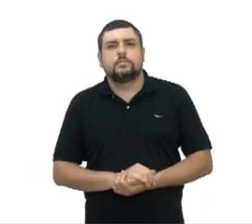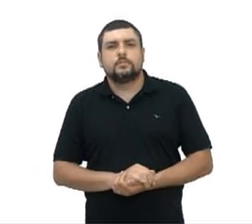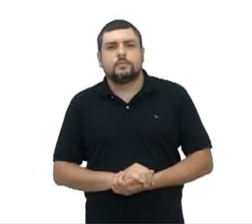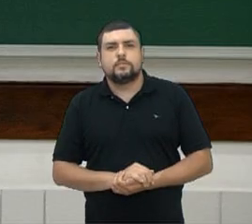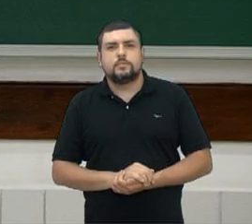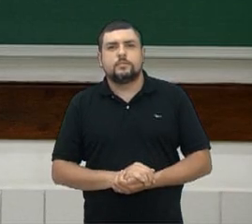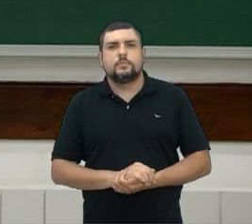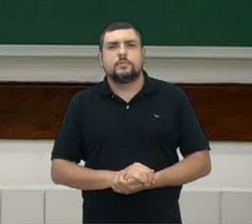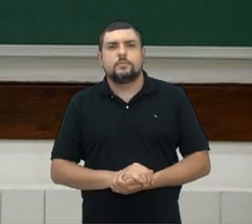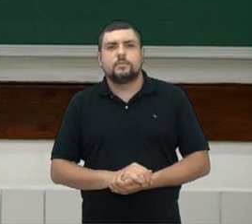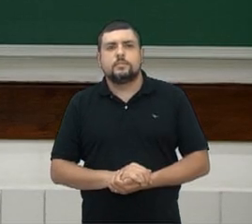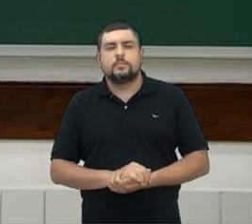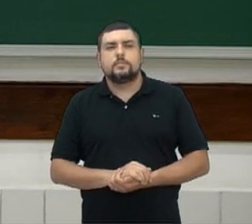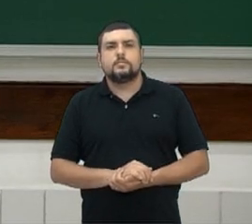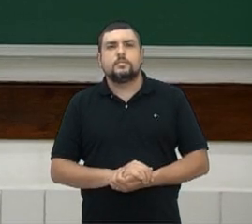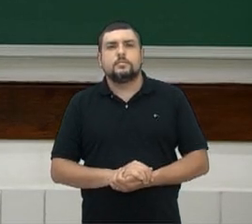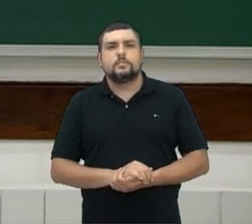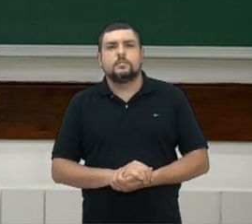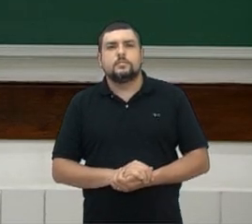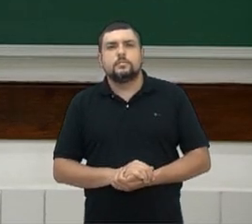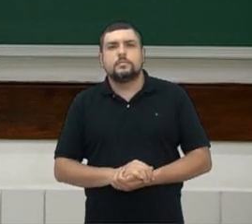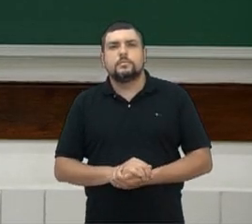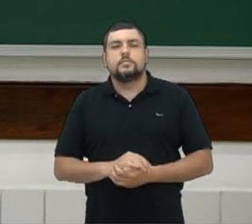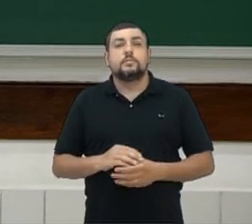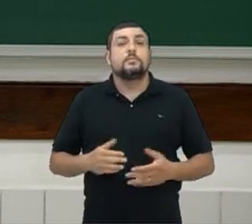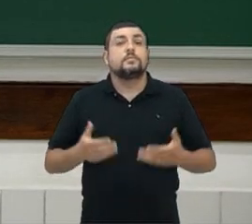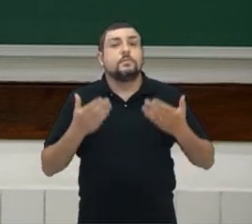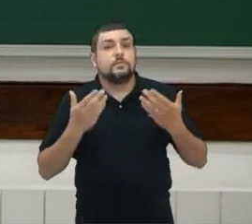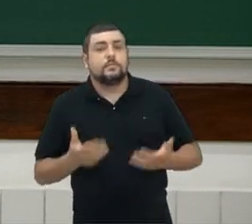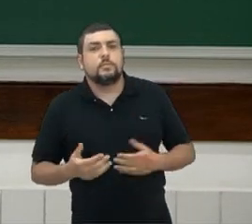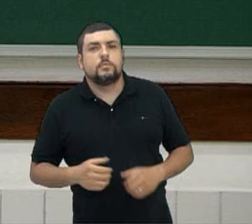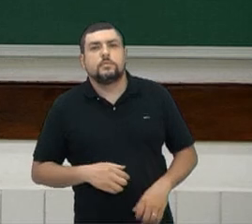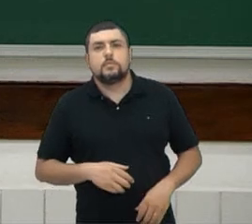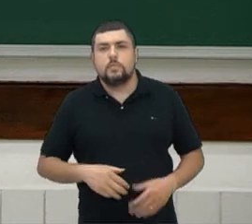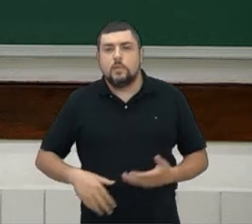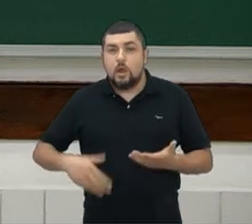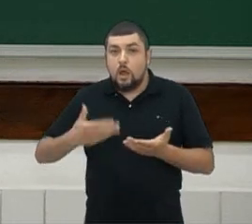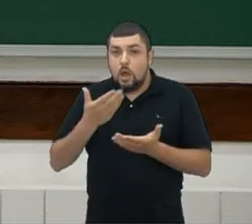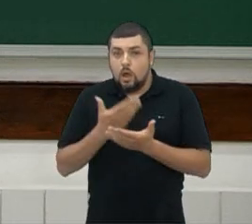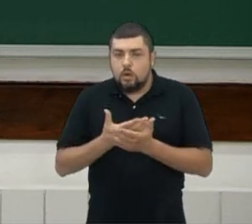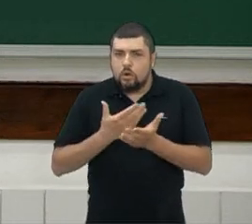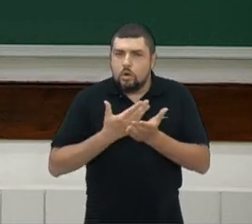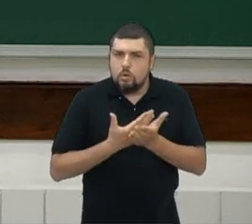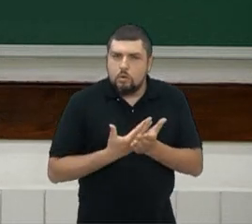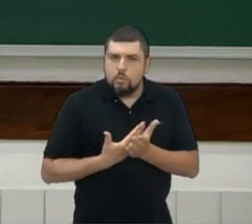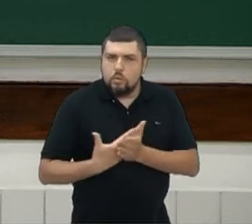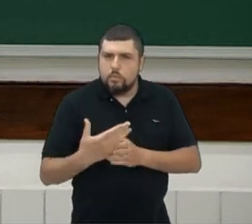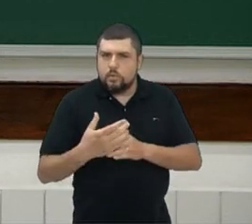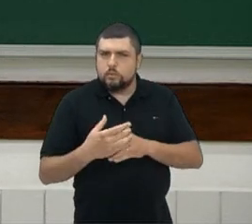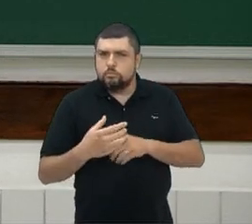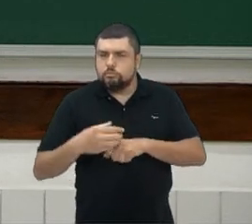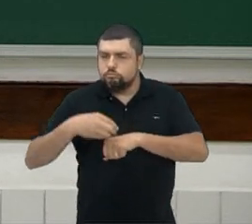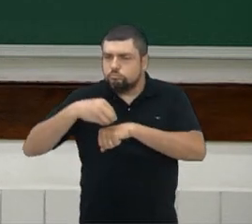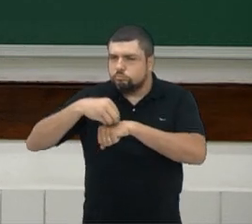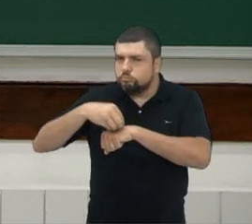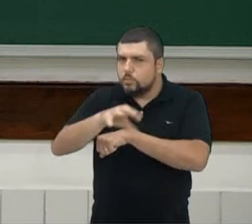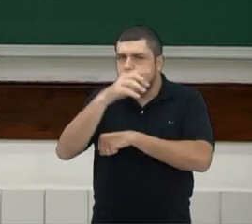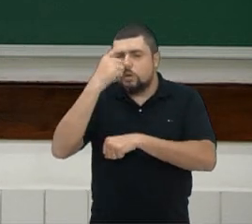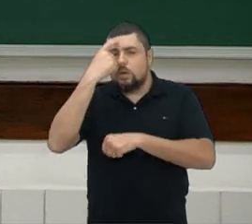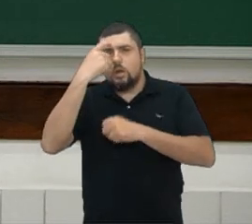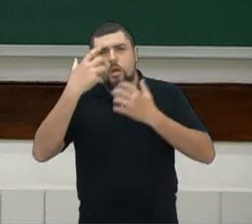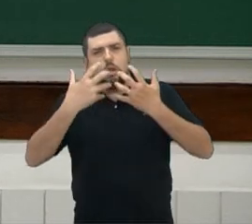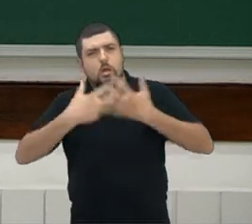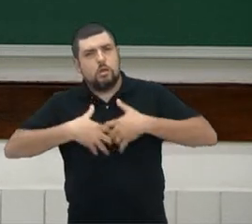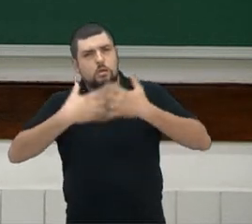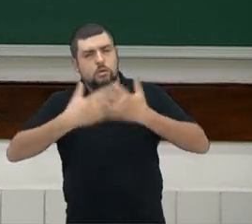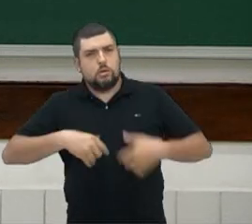na religião, ok? Aí, todas as nossas aulas a gente começa trazendo uma problemática, né, sobre a civilização, sobre o tema que nós